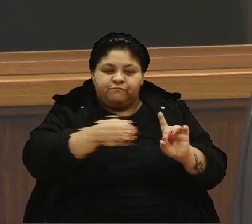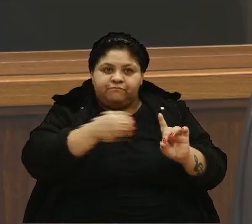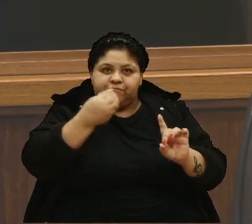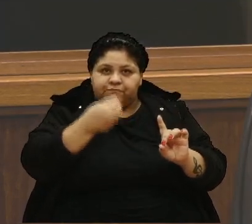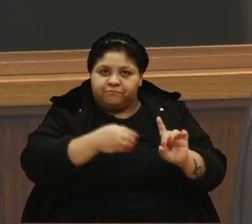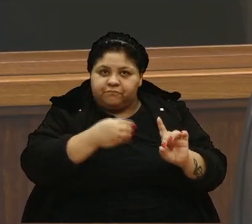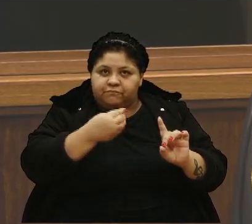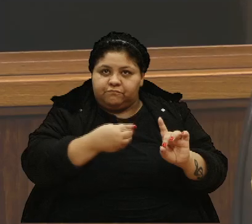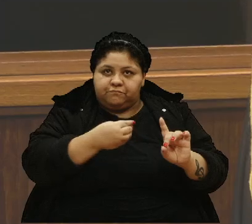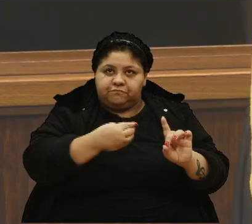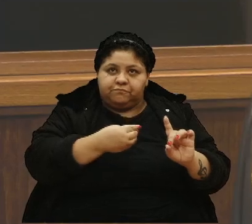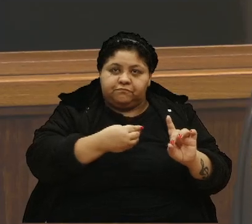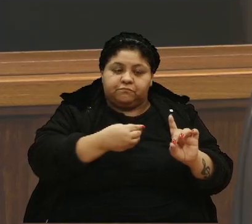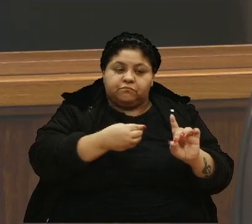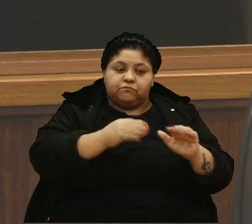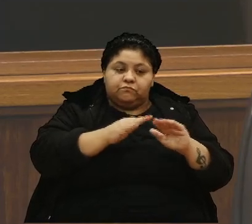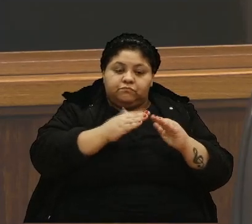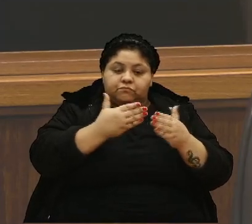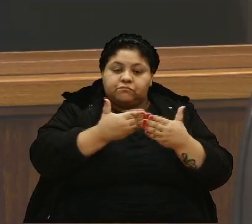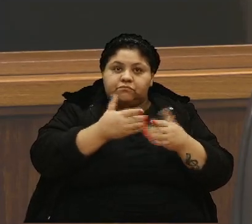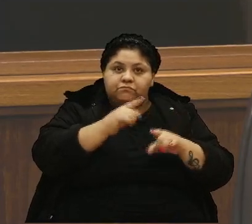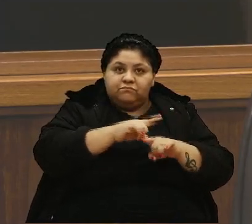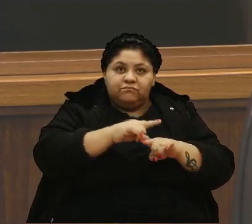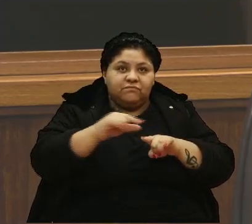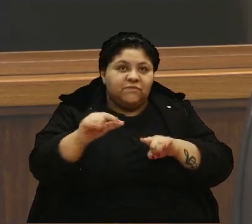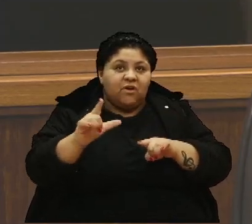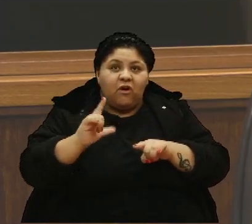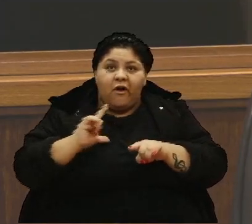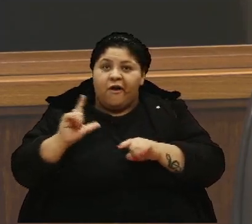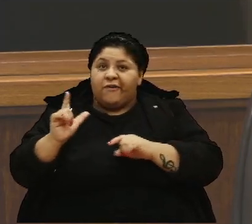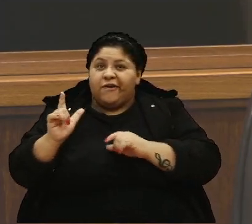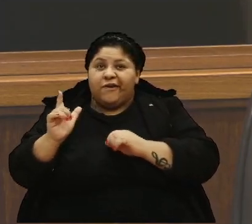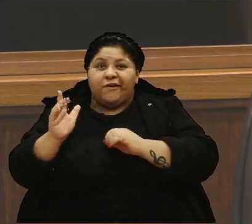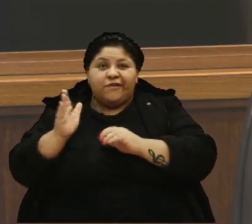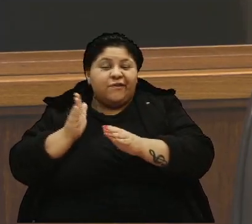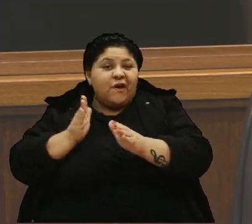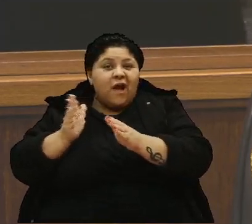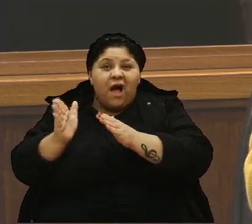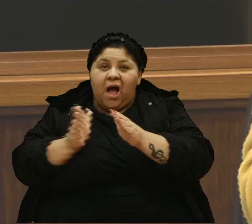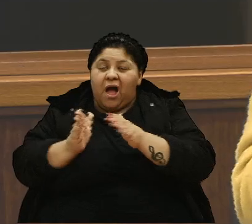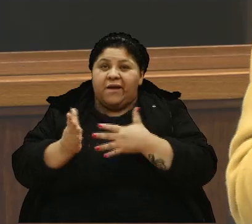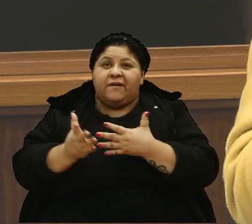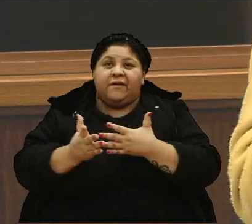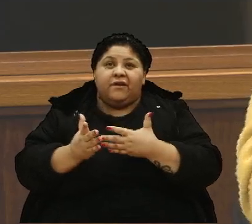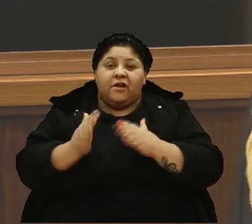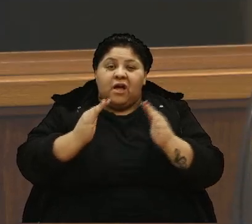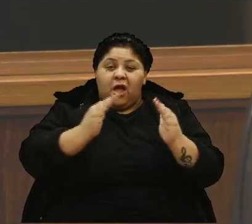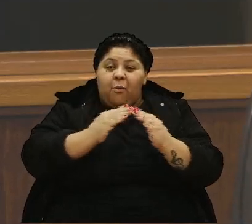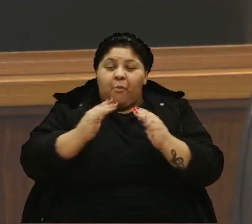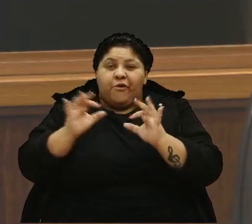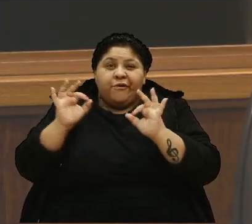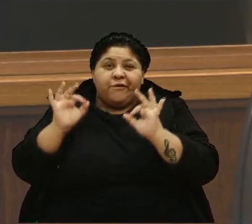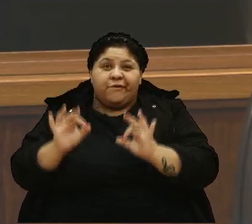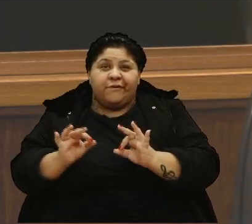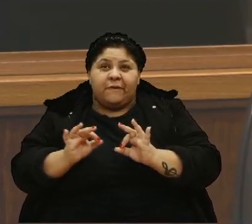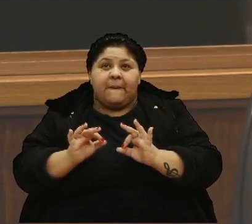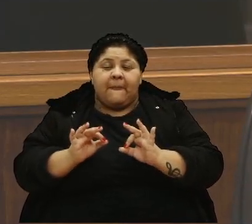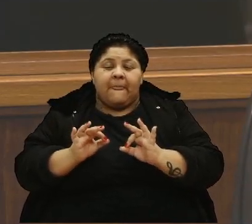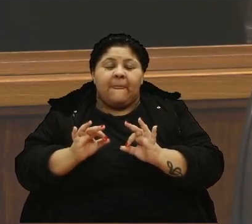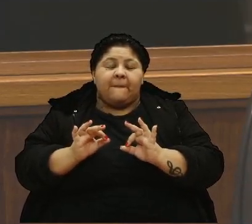acabam saindo das escolas, não tendo acesso, já não têm acesso à moradia adequada,